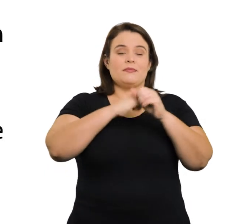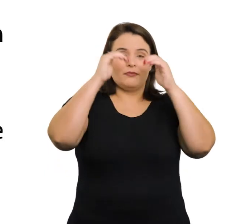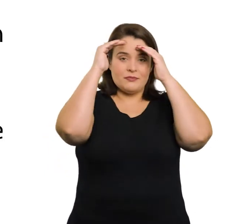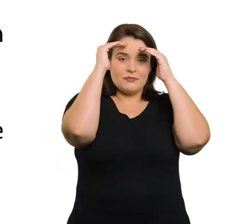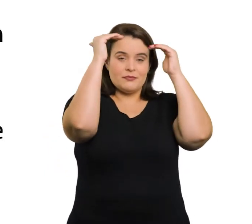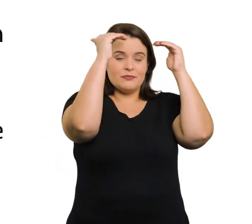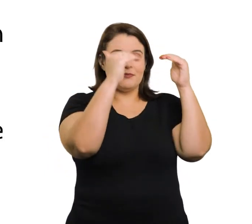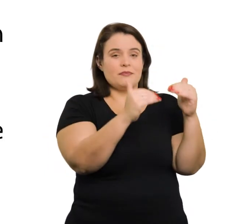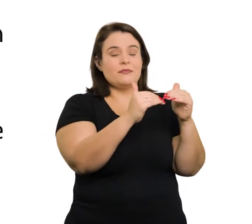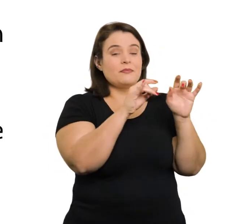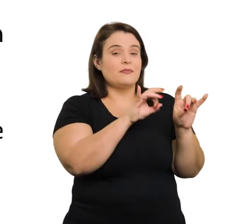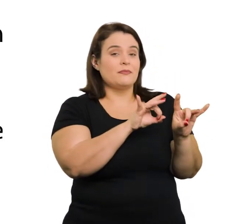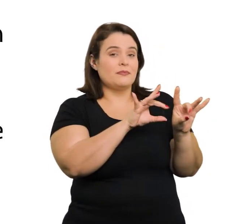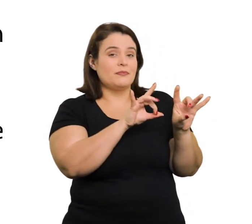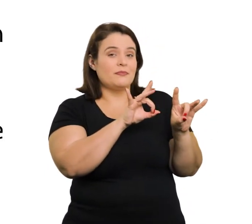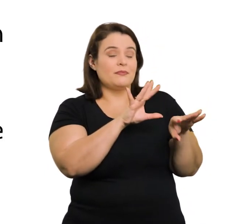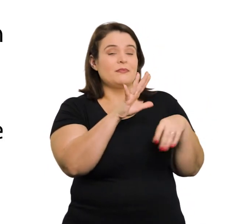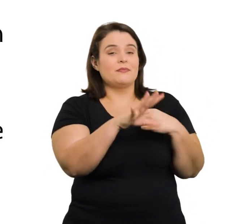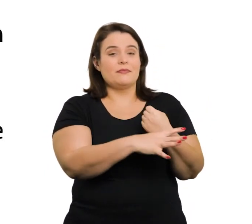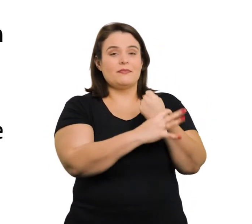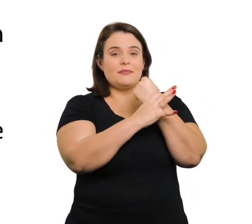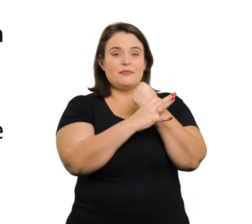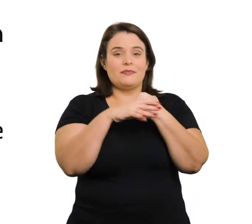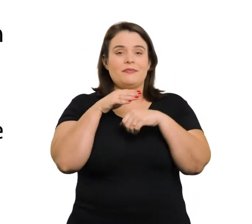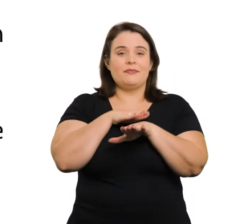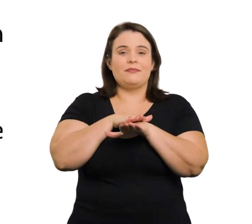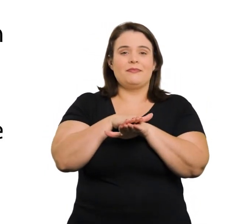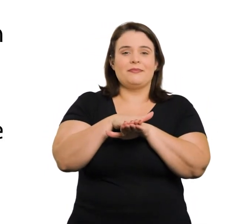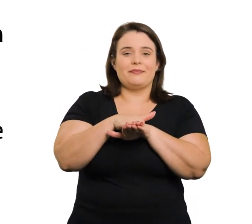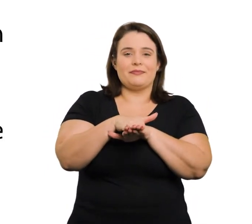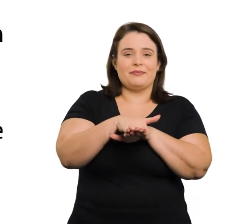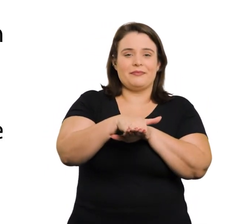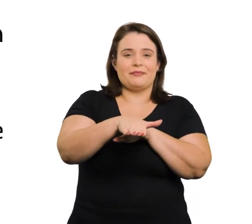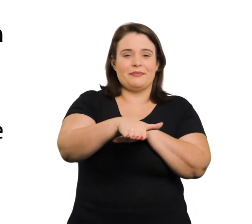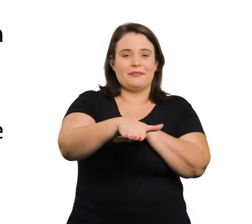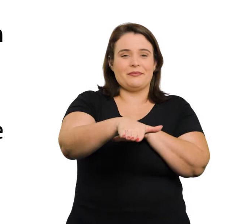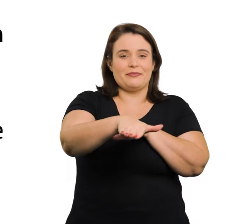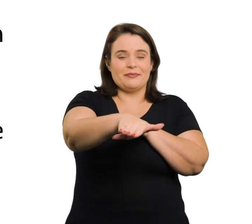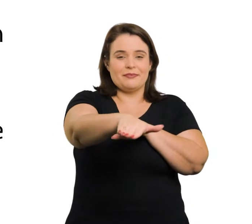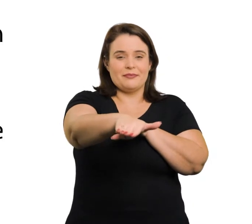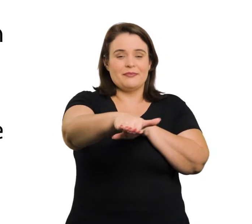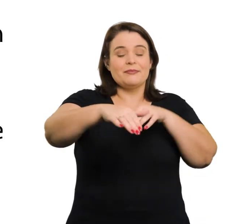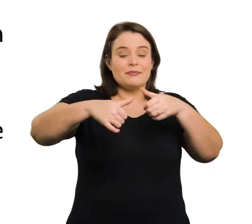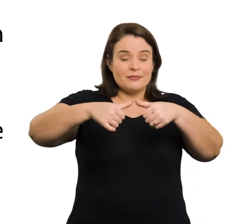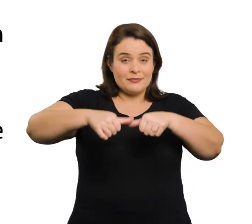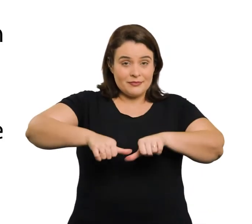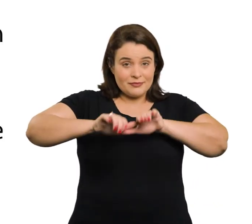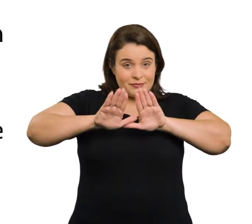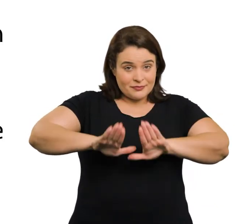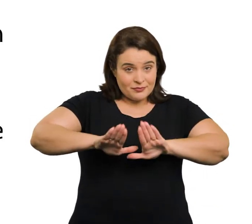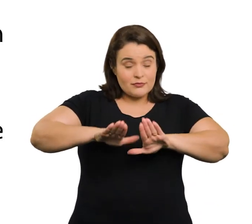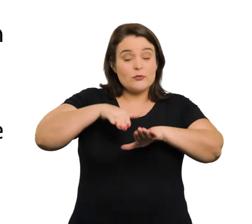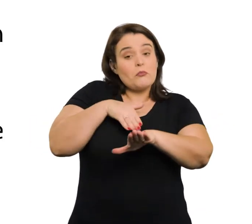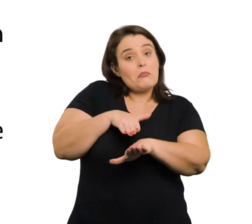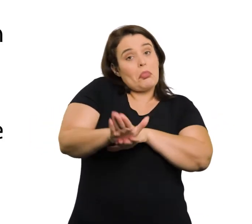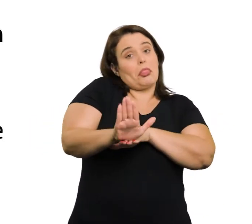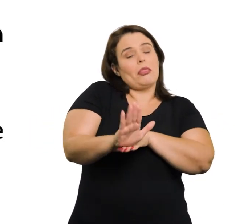que atendam às especificações de garantia de superfície contínua, regular,